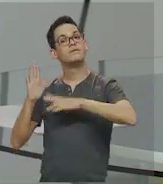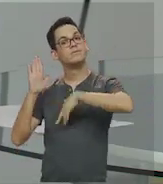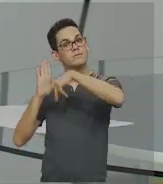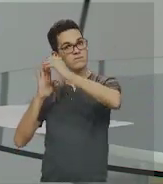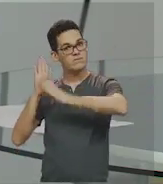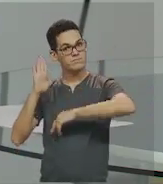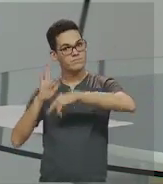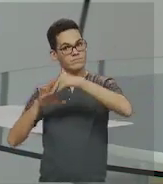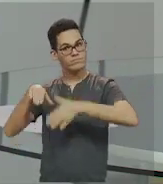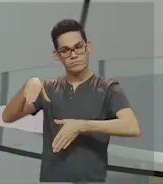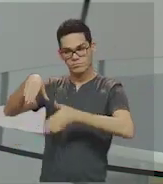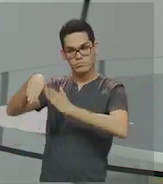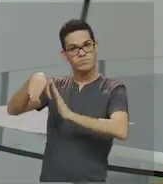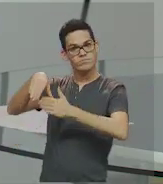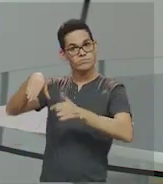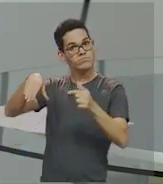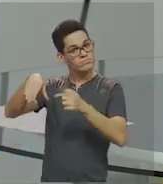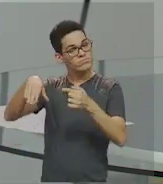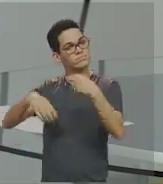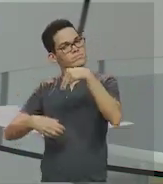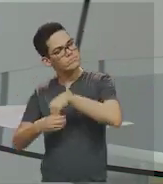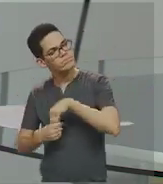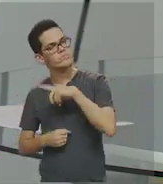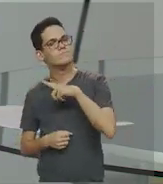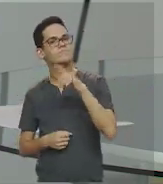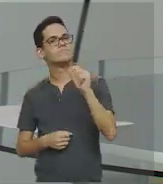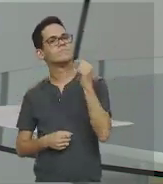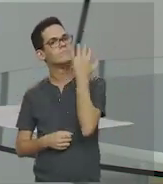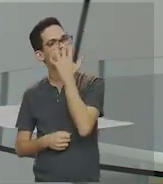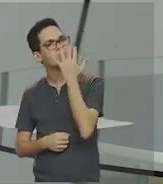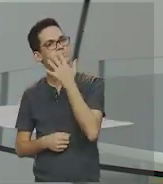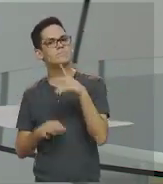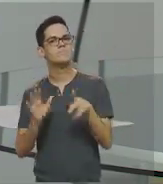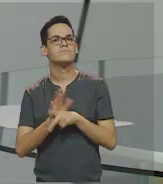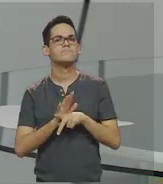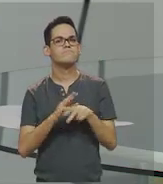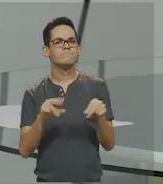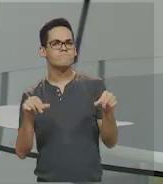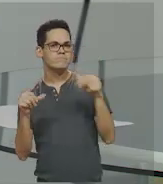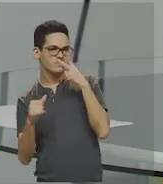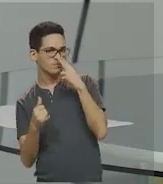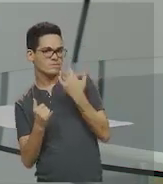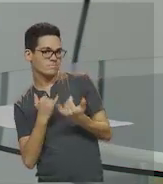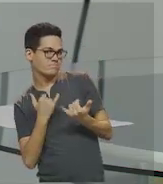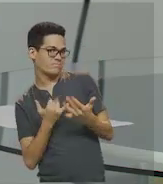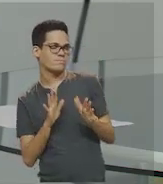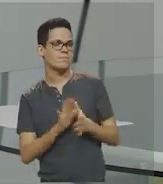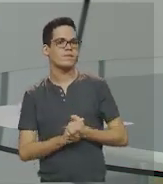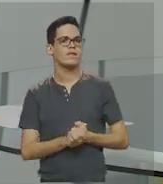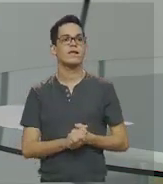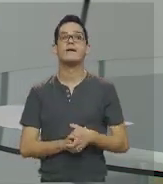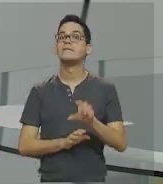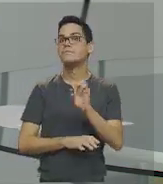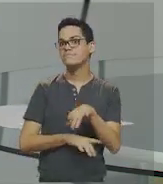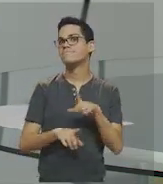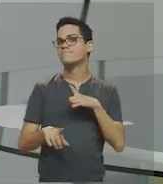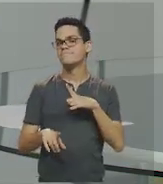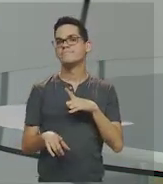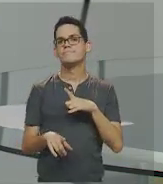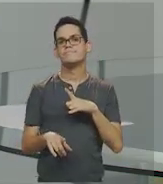elas vão carregar esses tons, né? De tons terrosos. Enfim, é claro que